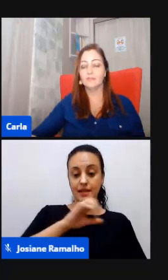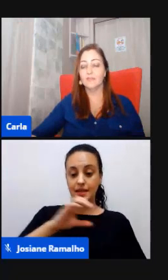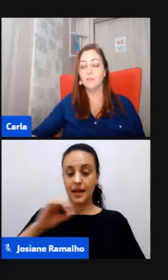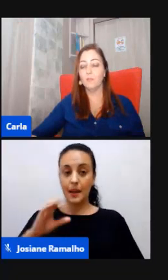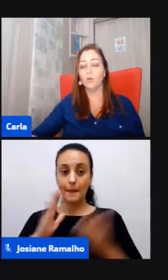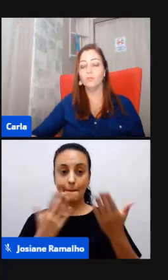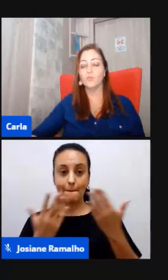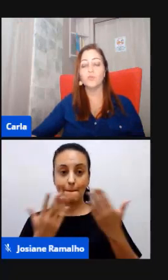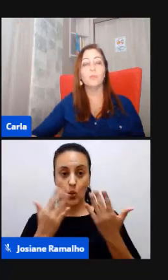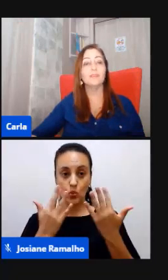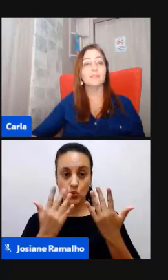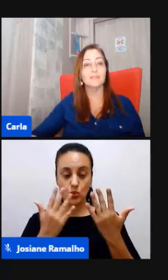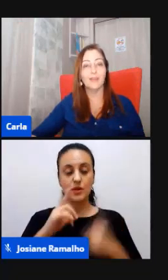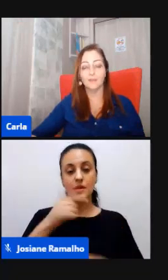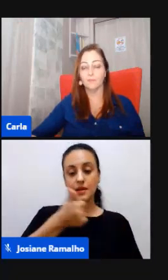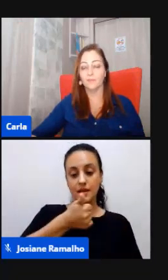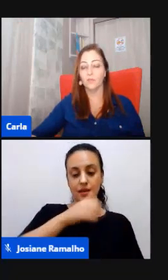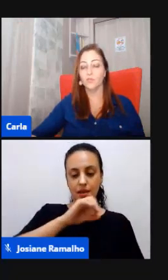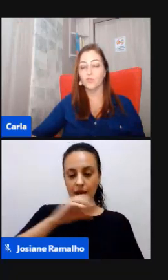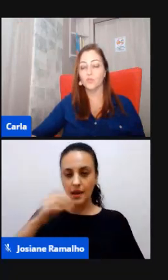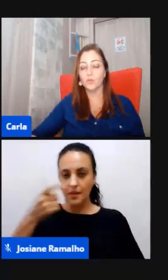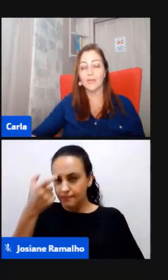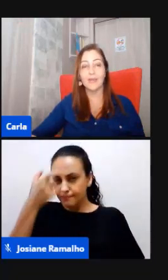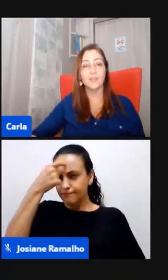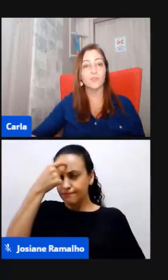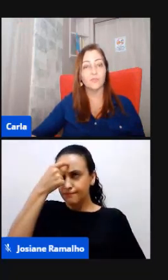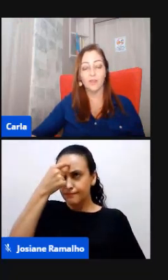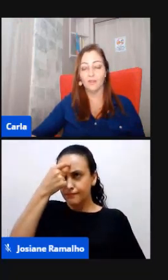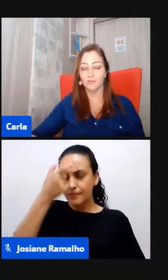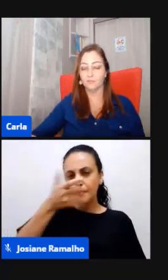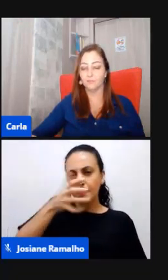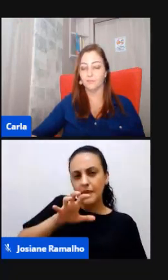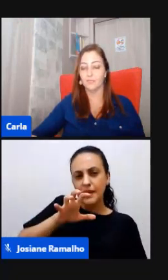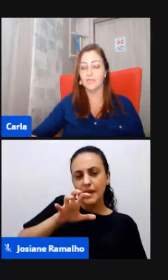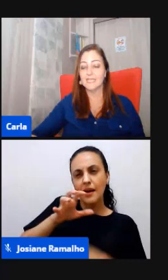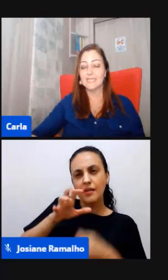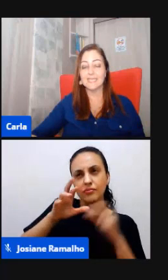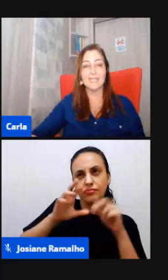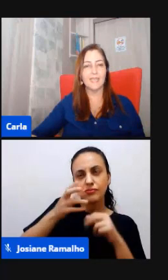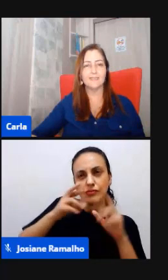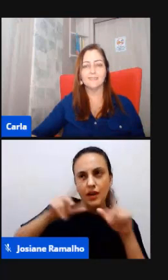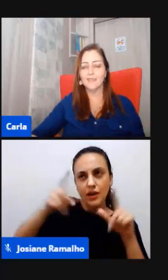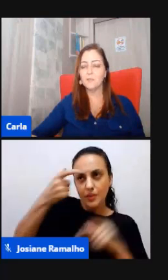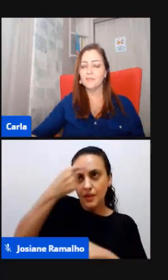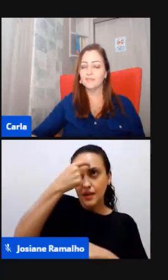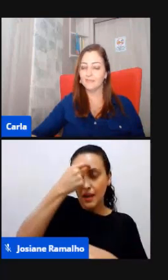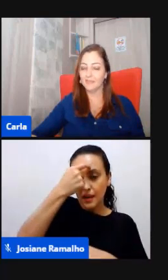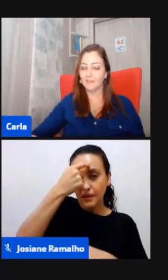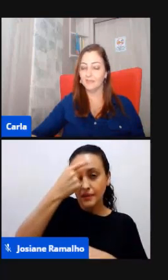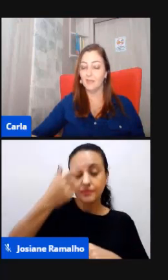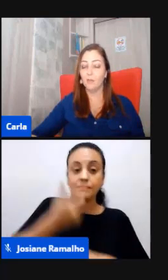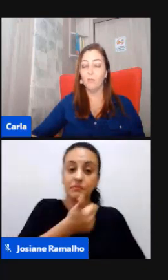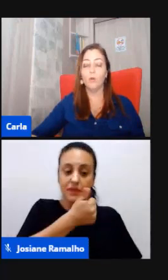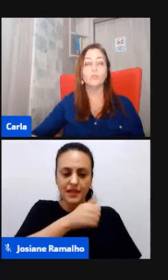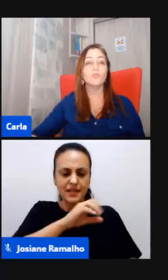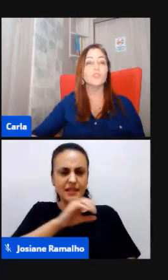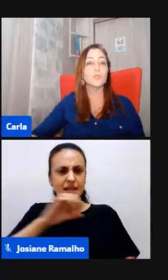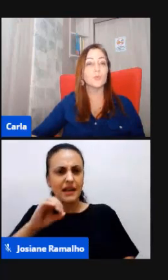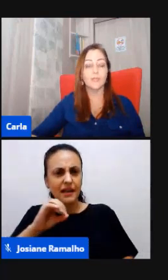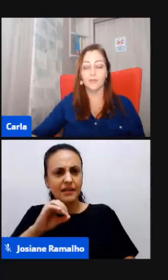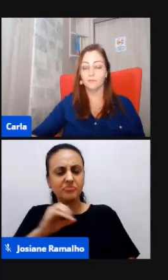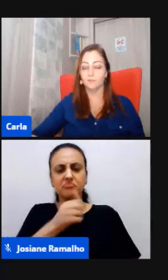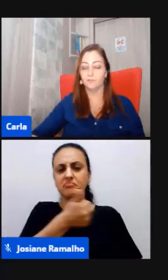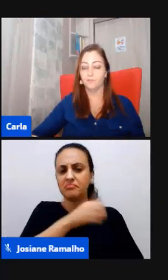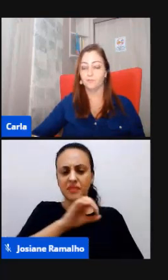pensamentos, 100 modos de pensar, de jogar e de falar. 100, sempre 100 modos